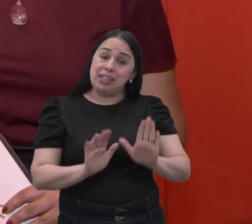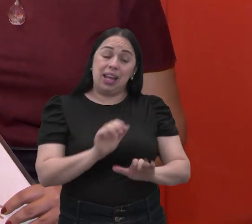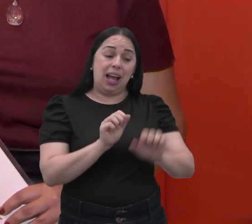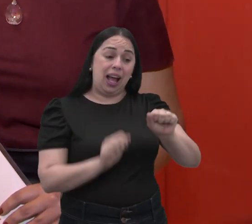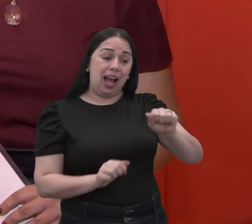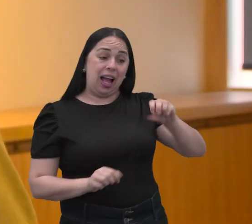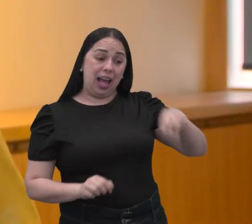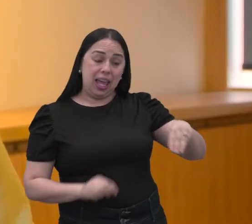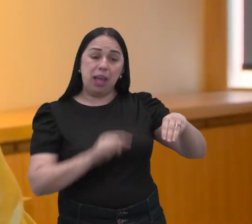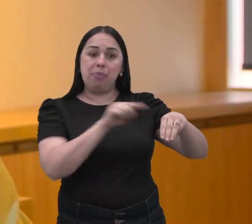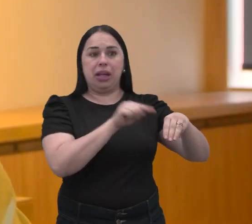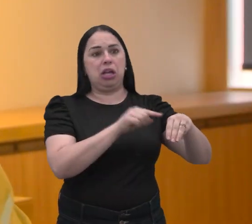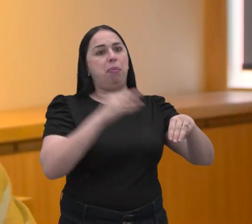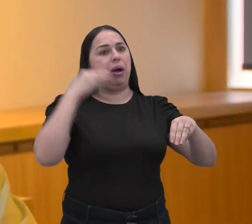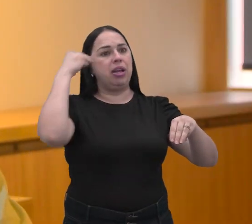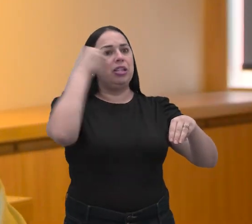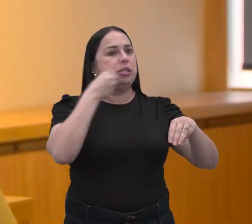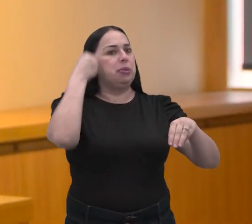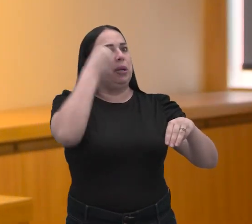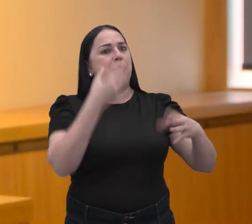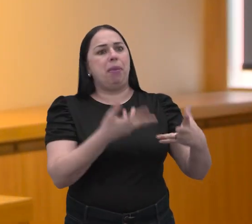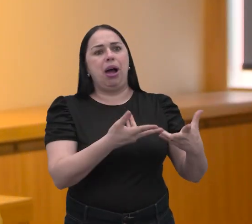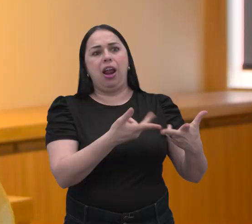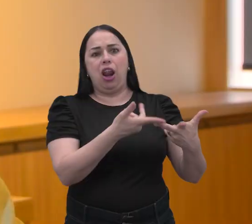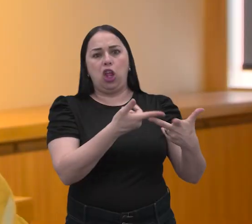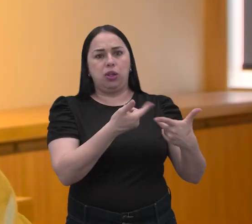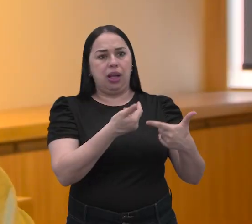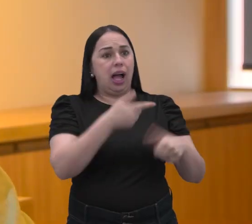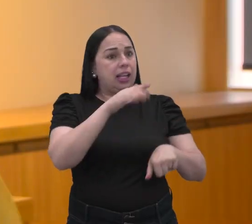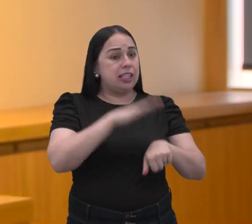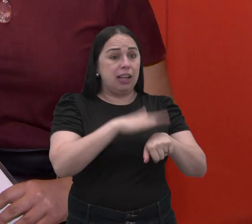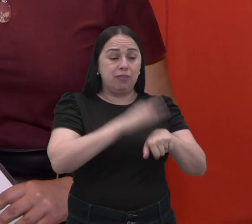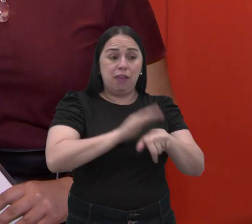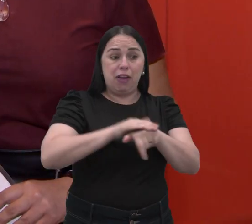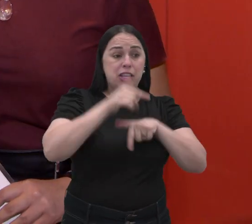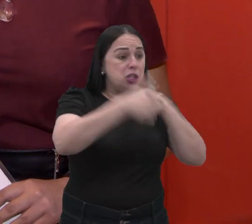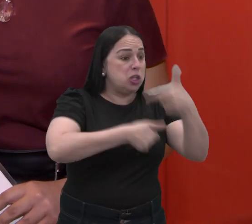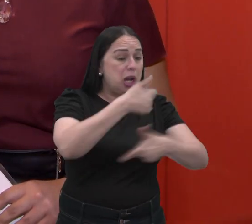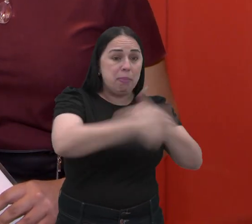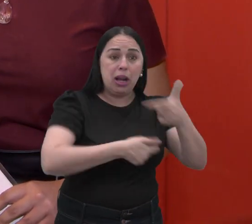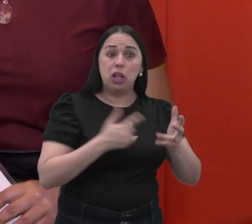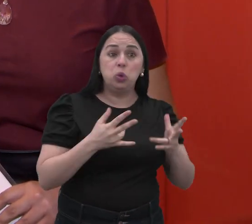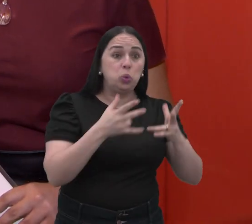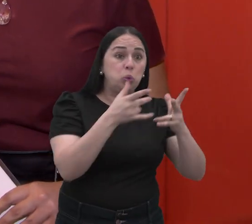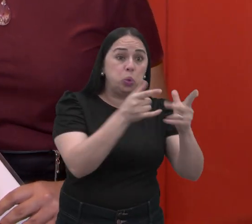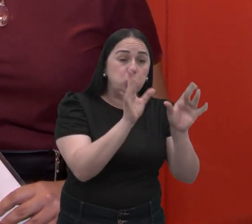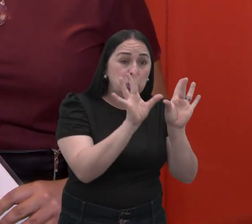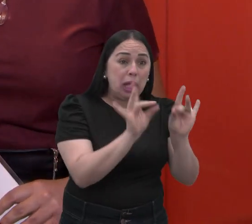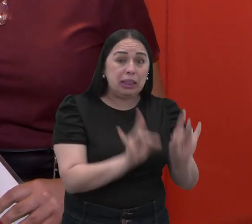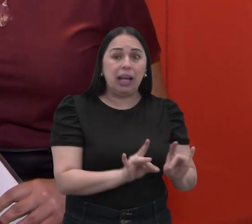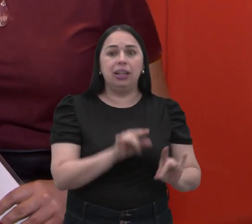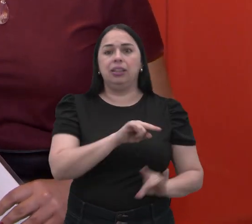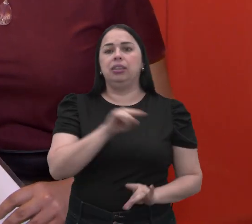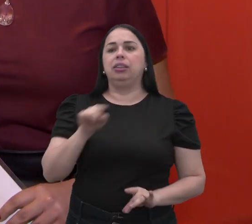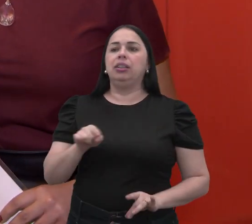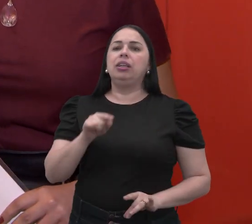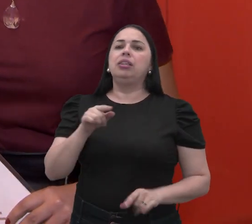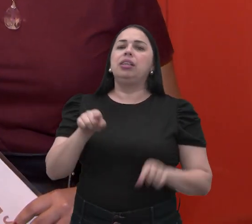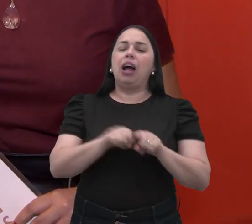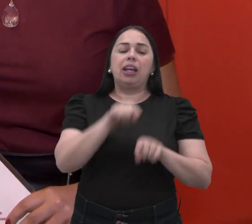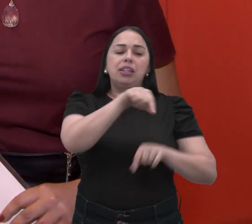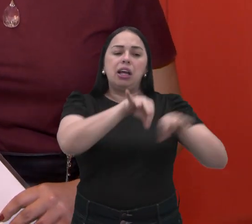aqui, Rádio AM é uma escola espetacular, porque você faz de tudo. Tem que passar, né? Tem. Pela AM. Demais.